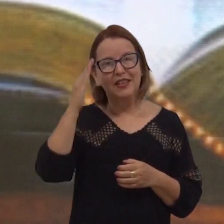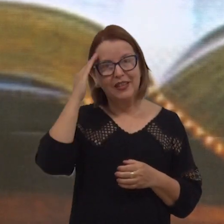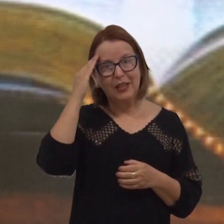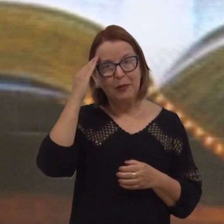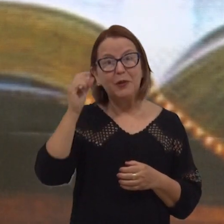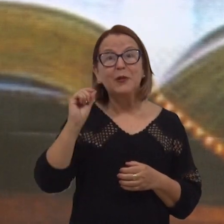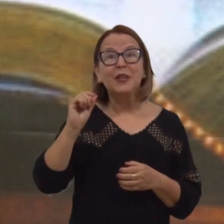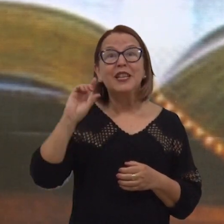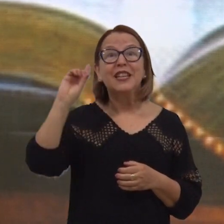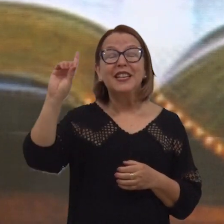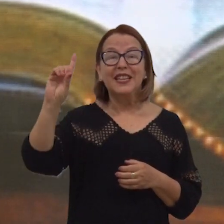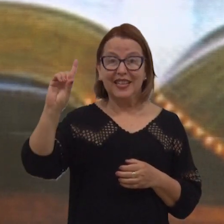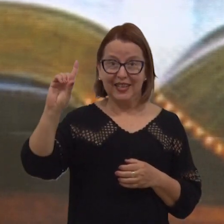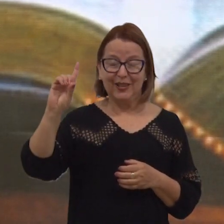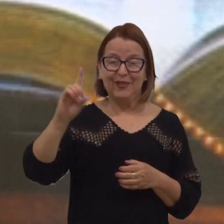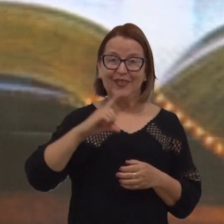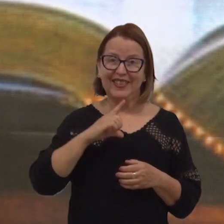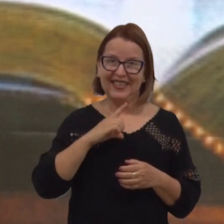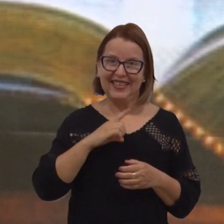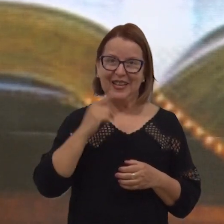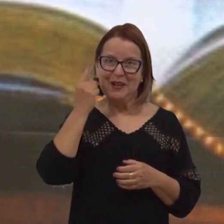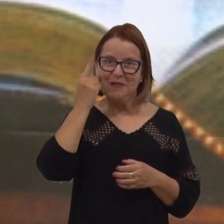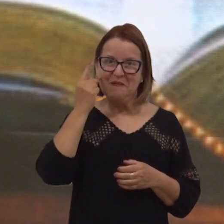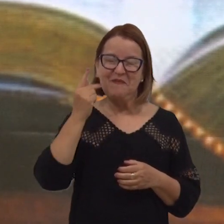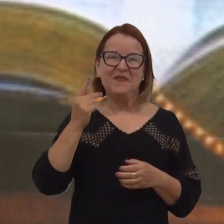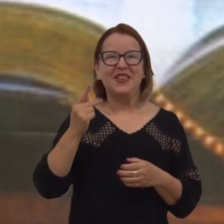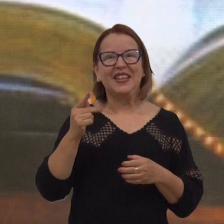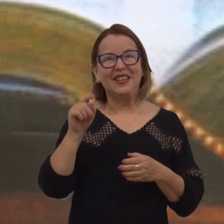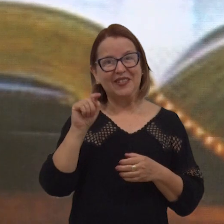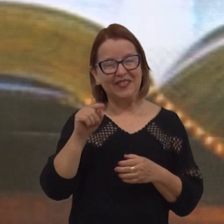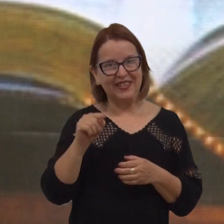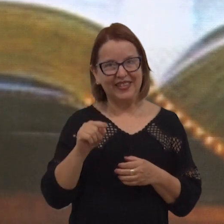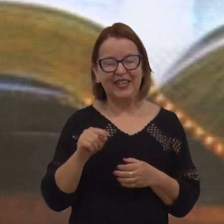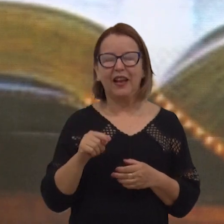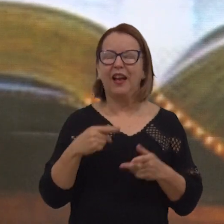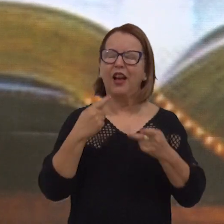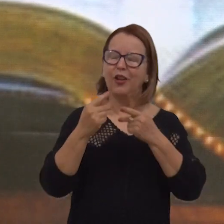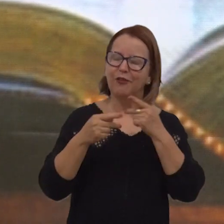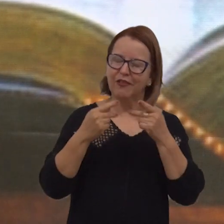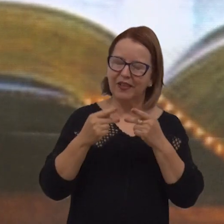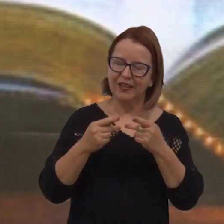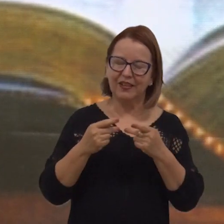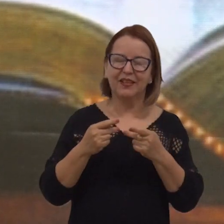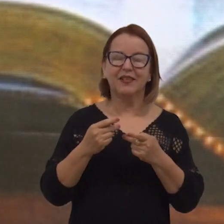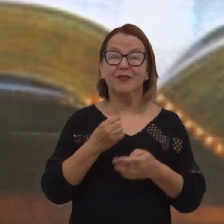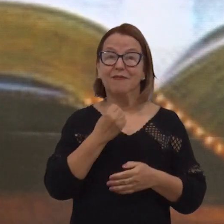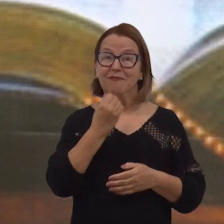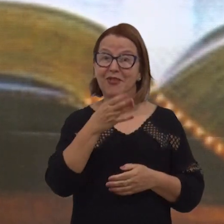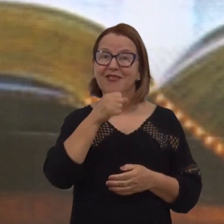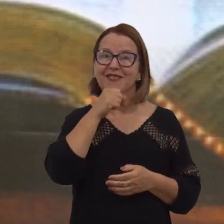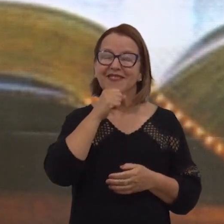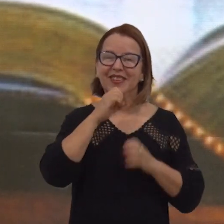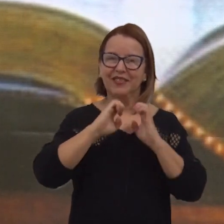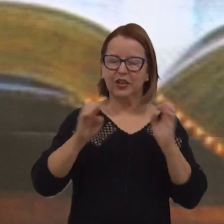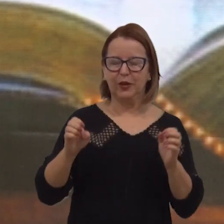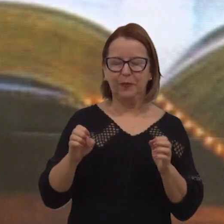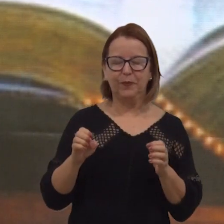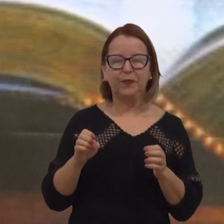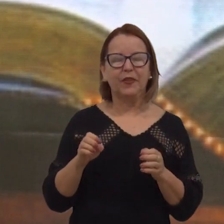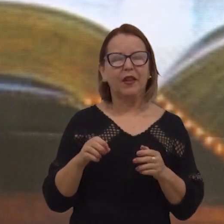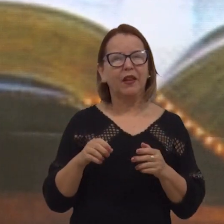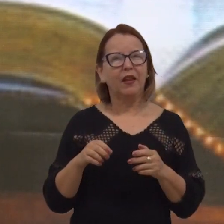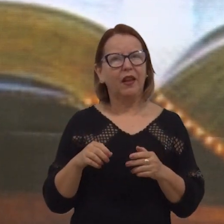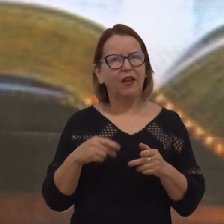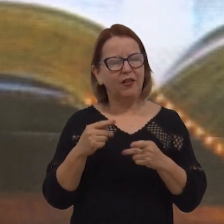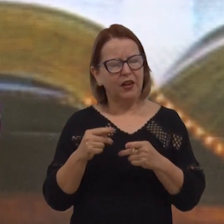tratamos ali sobre o bom e velho evangelho. E eu pude dizer para ele, Fabinho, não adianta a minha